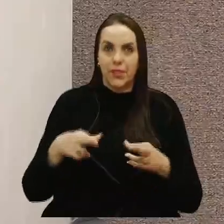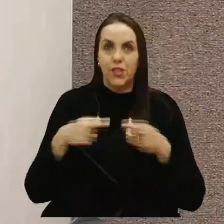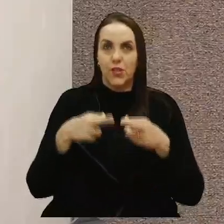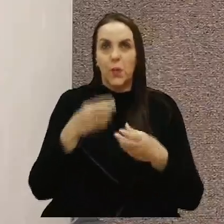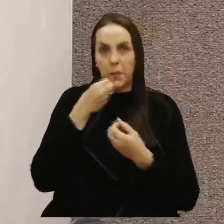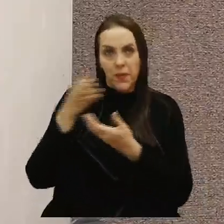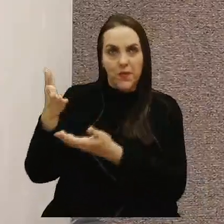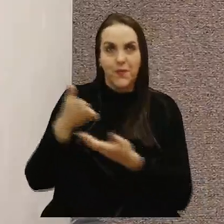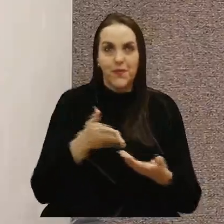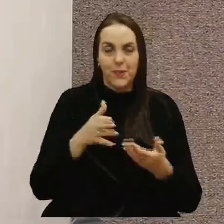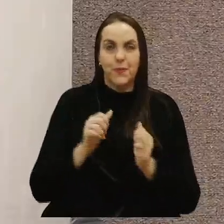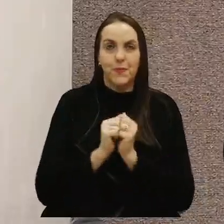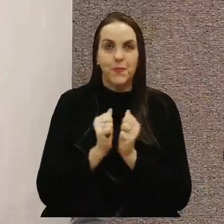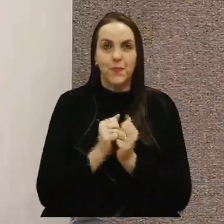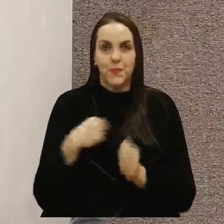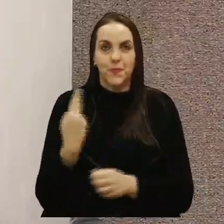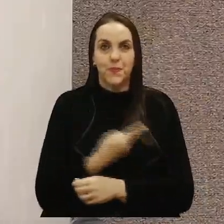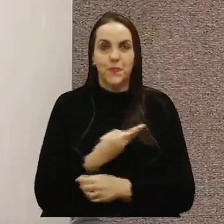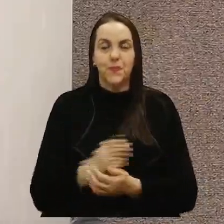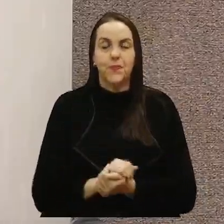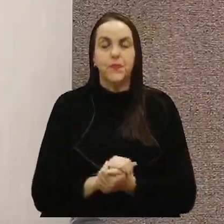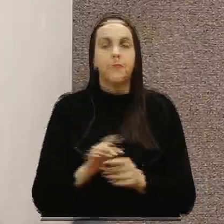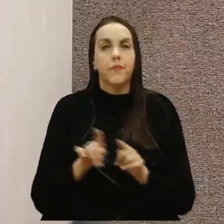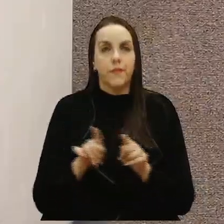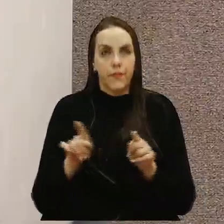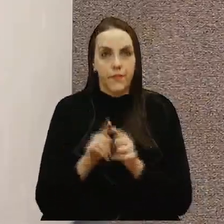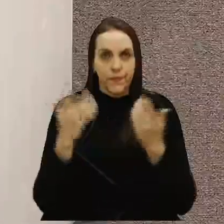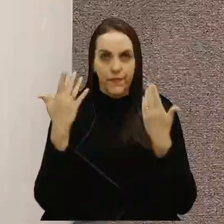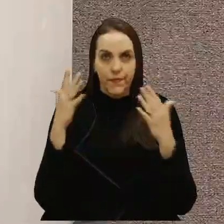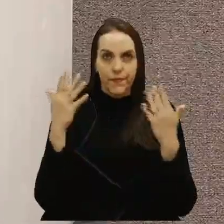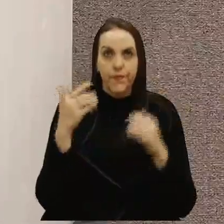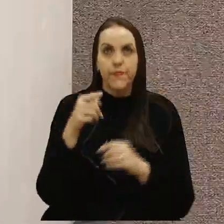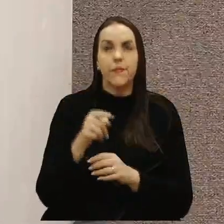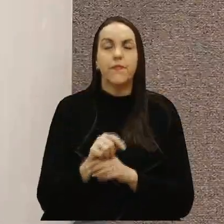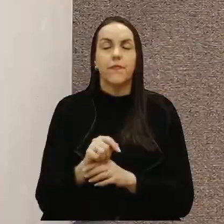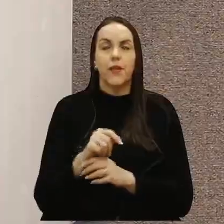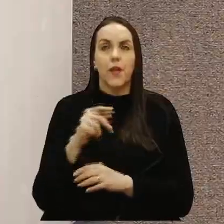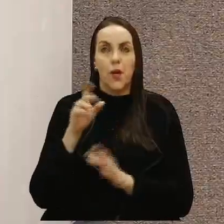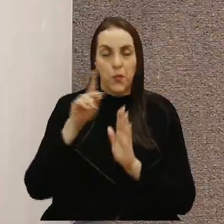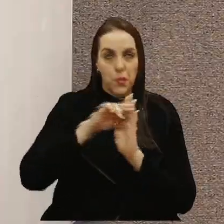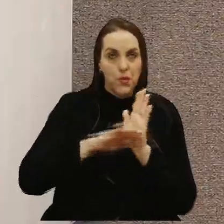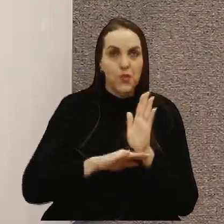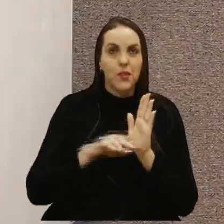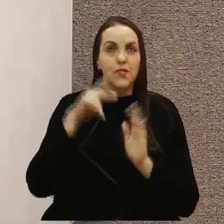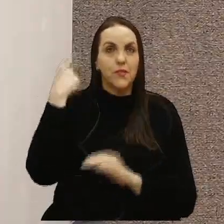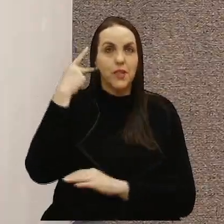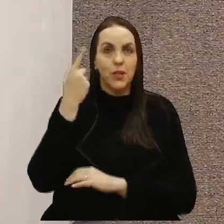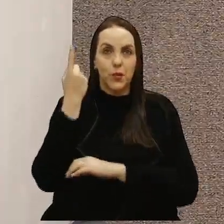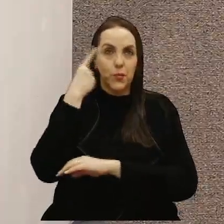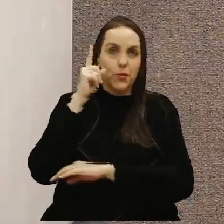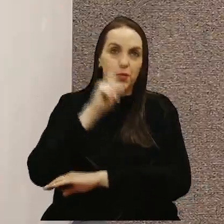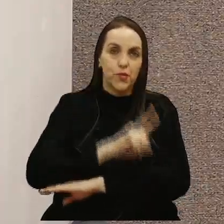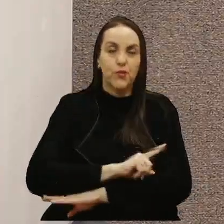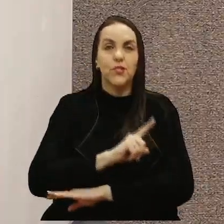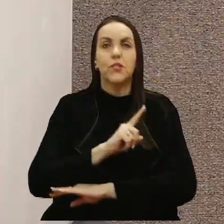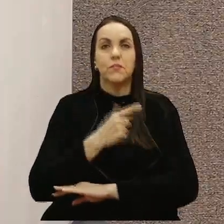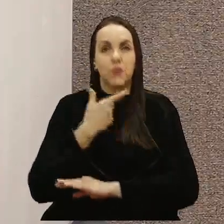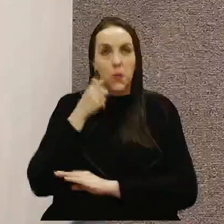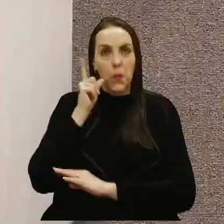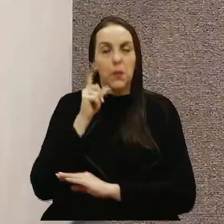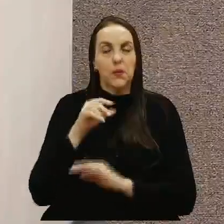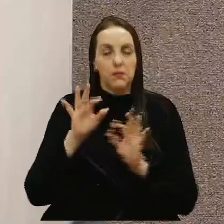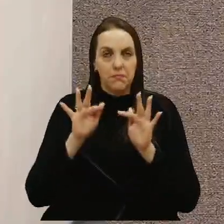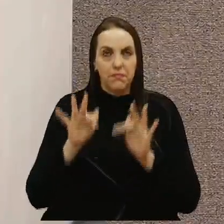aqui conosco. Presidente, quero também fazer um voto de congratulações ao projeto Vereador por um Dia, que foi concretizado ontem, né, com as proposituras aí